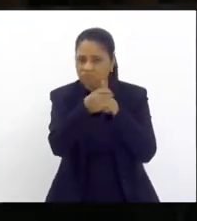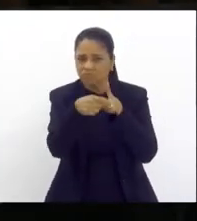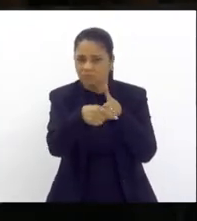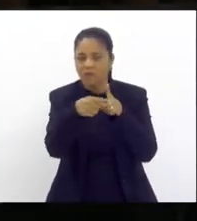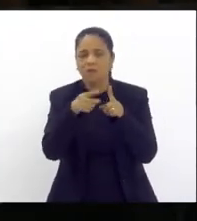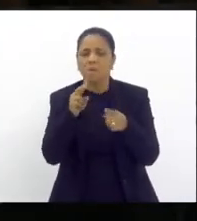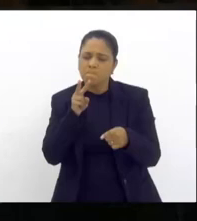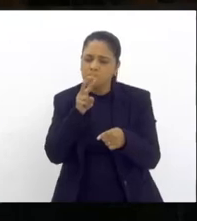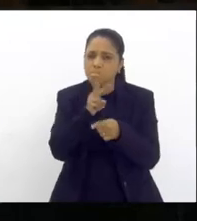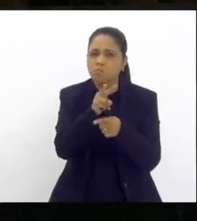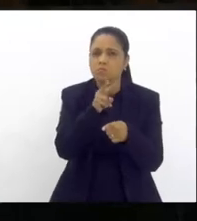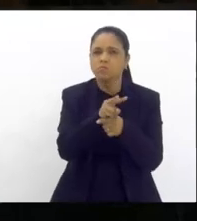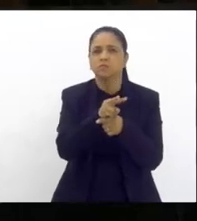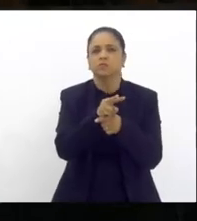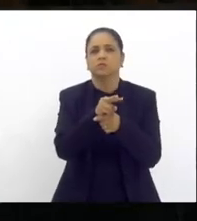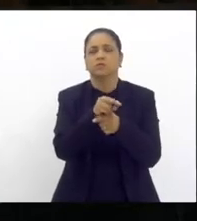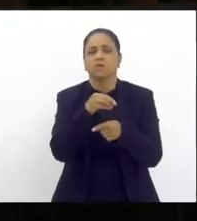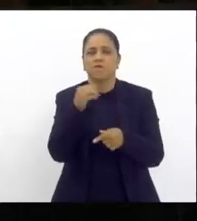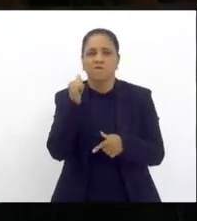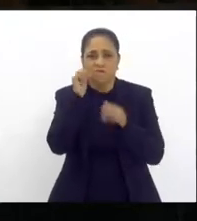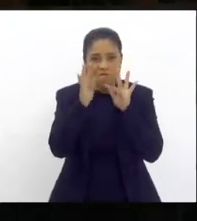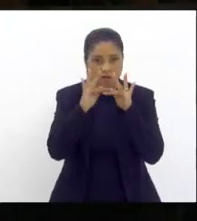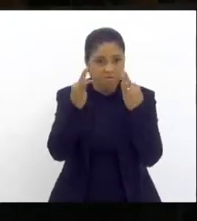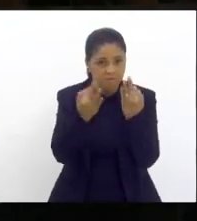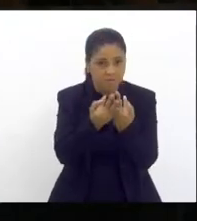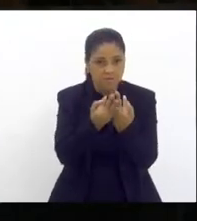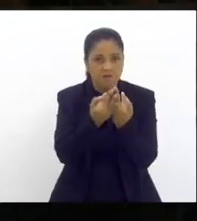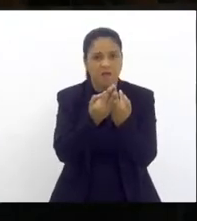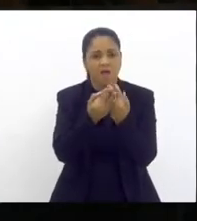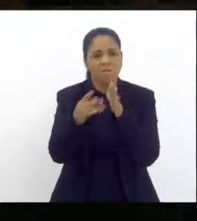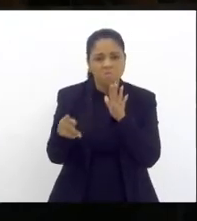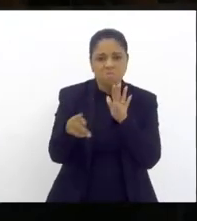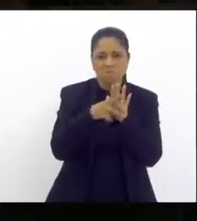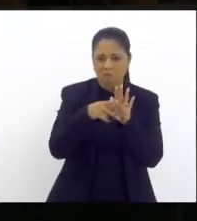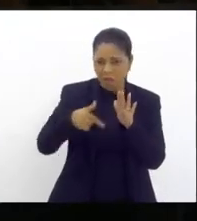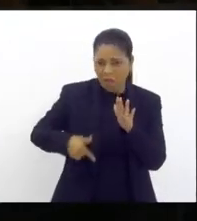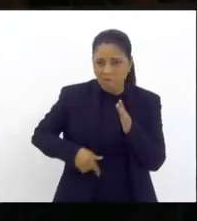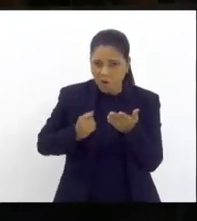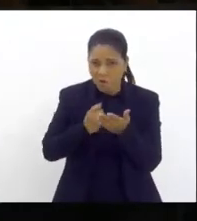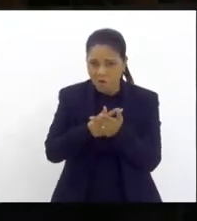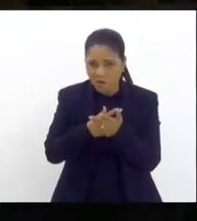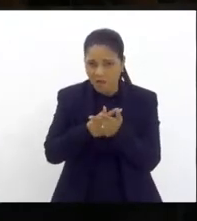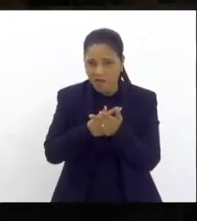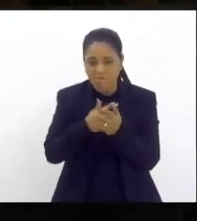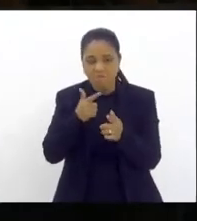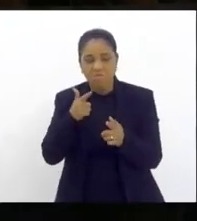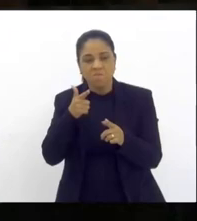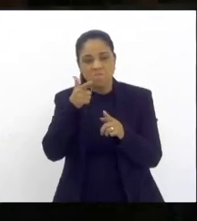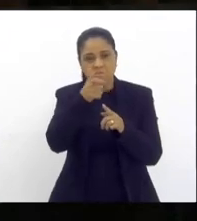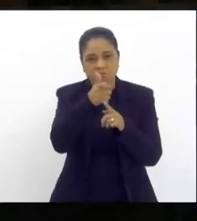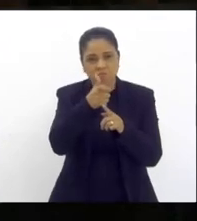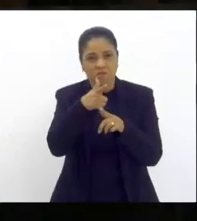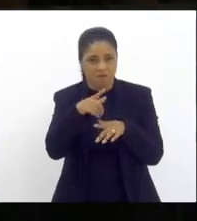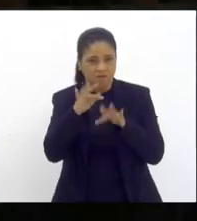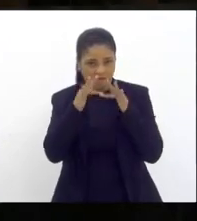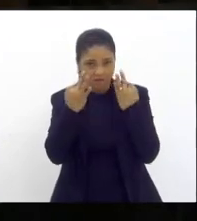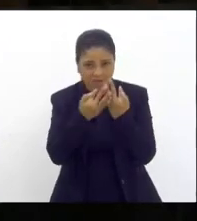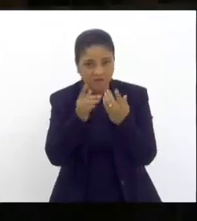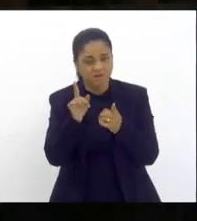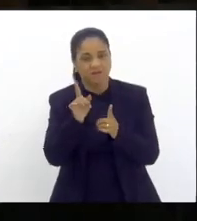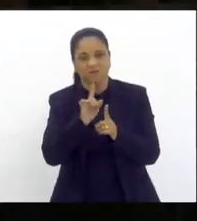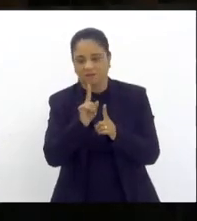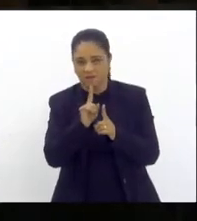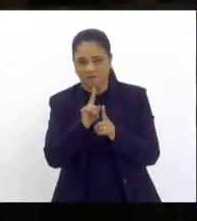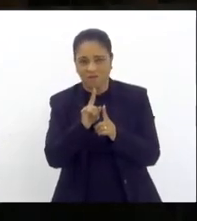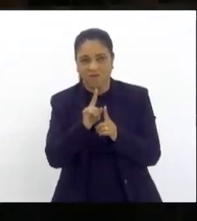proteger a nossa família e, portanto, tenha você a sua própria arma para, supostamente, proteger a sua família, são essas armas que